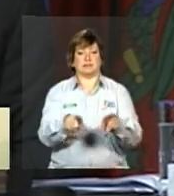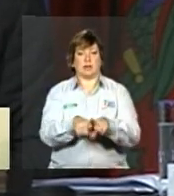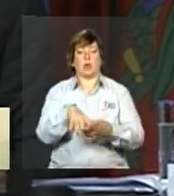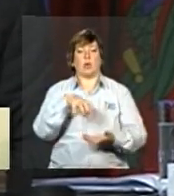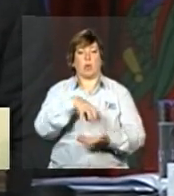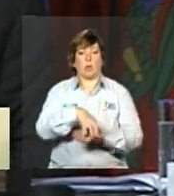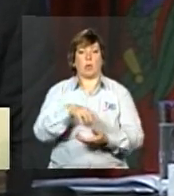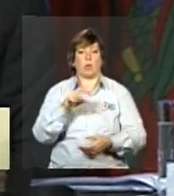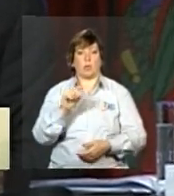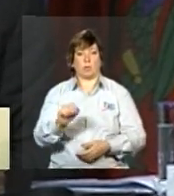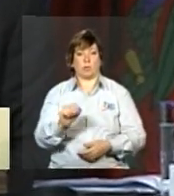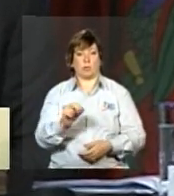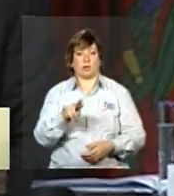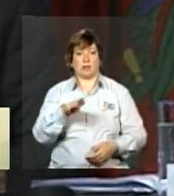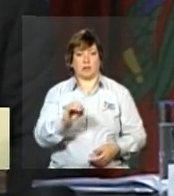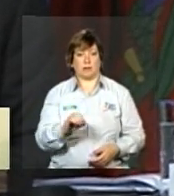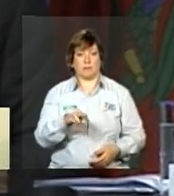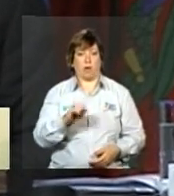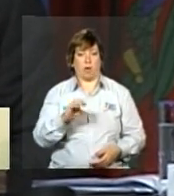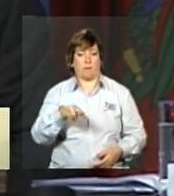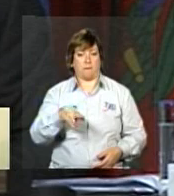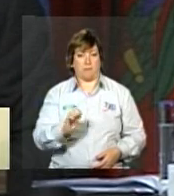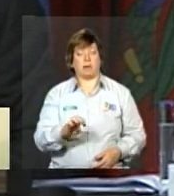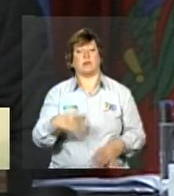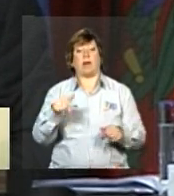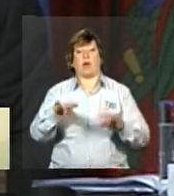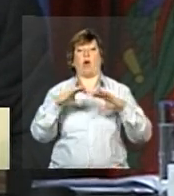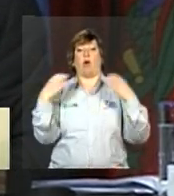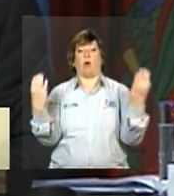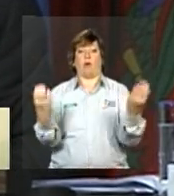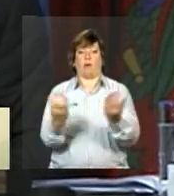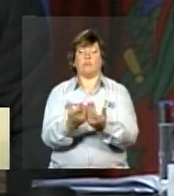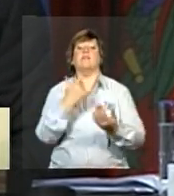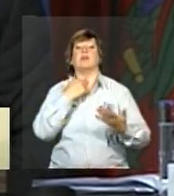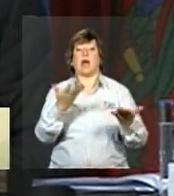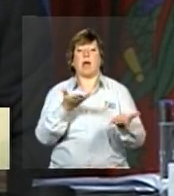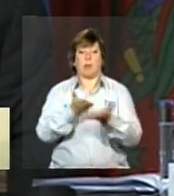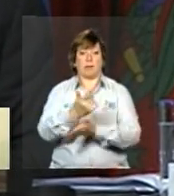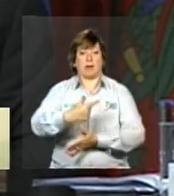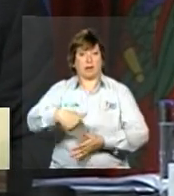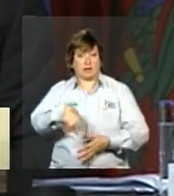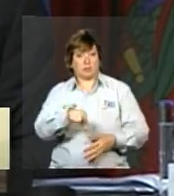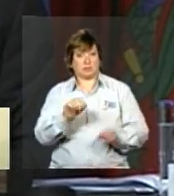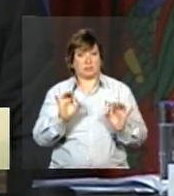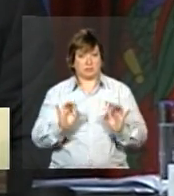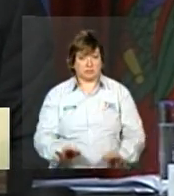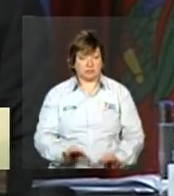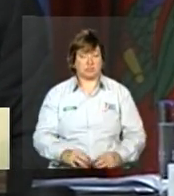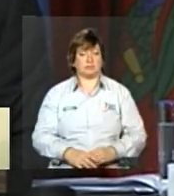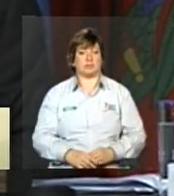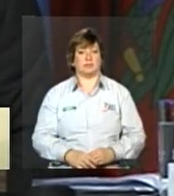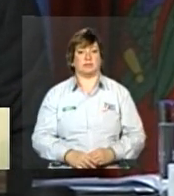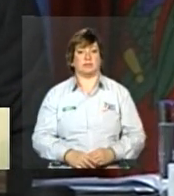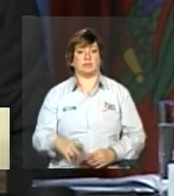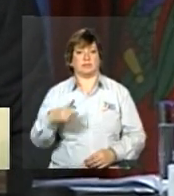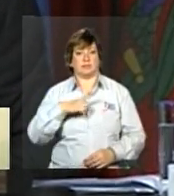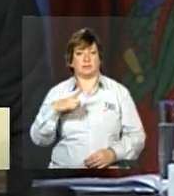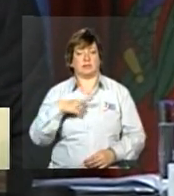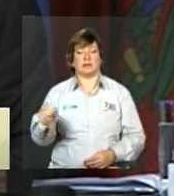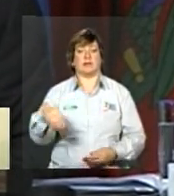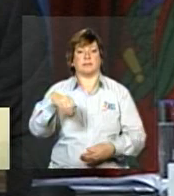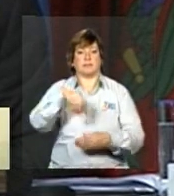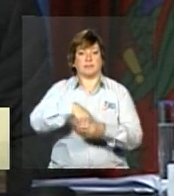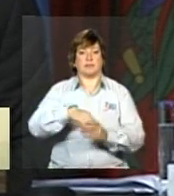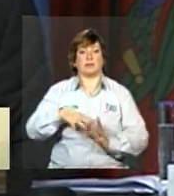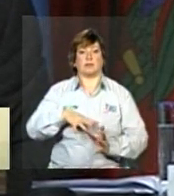do Rio Mekong. Então, a conferência deseja aprovar essa solicitação das organizações intergovernamentais